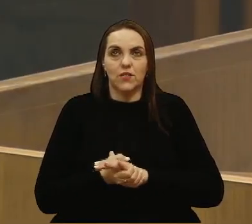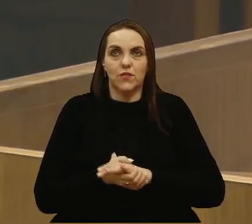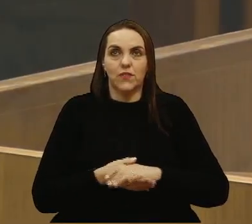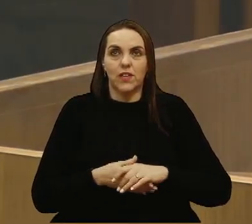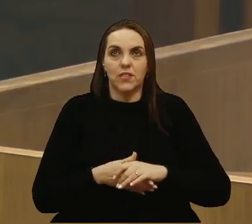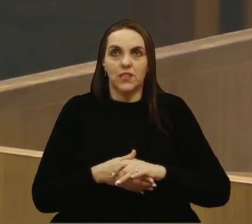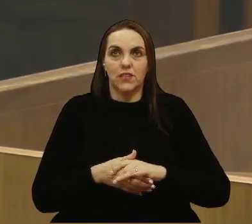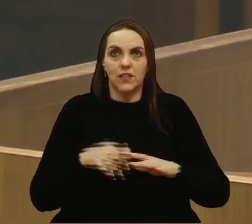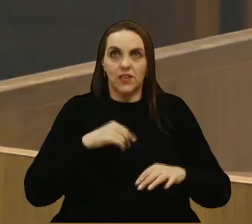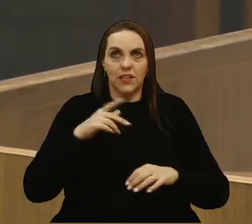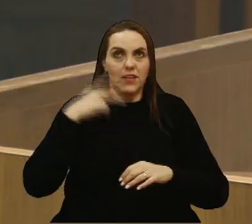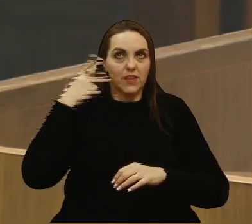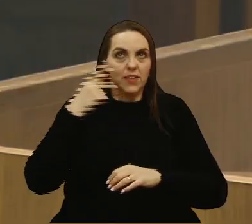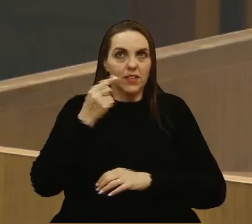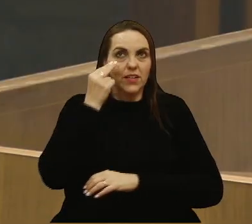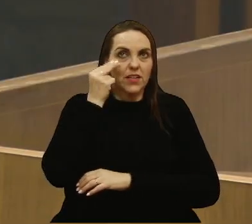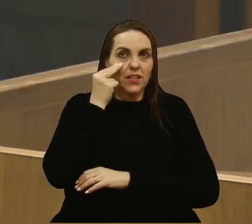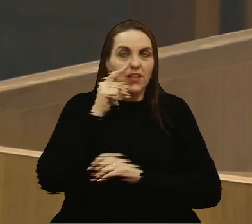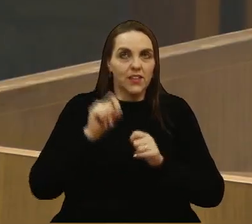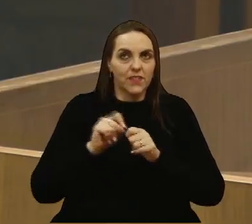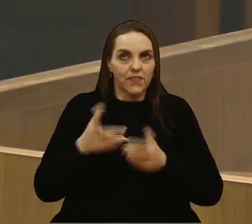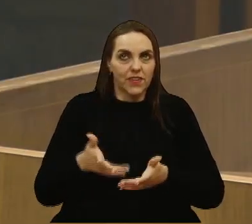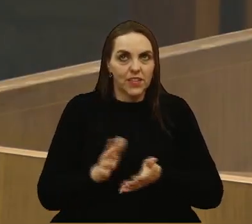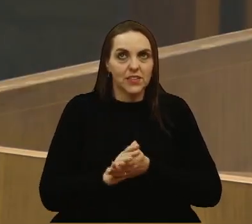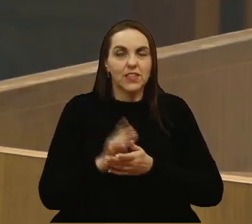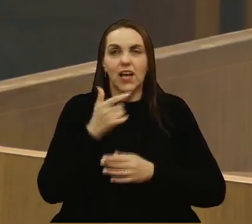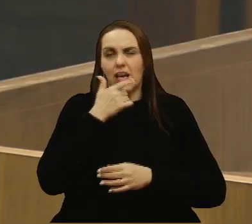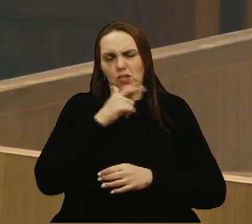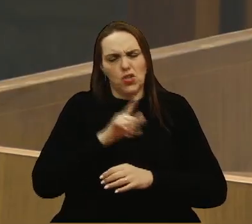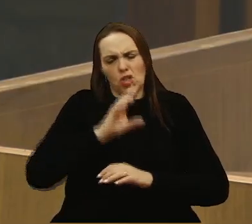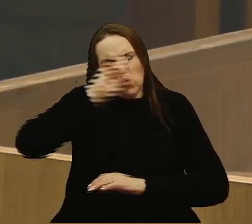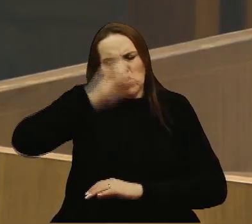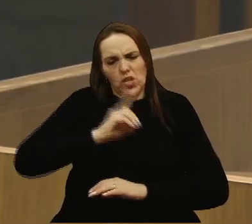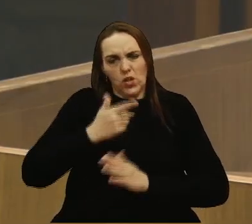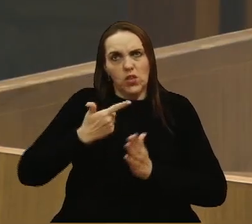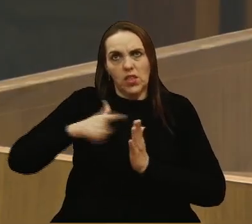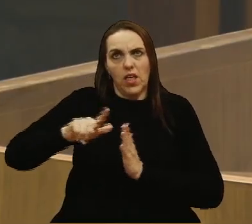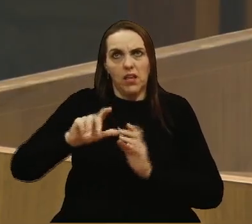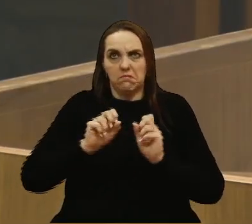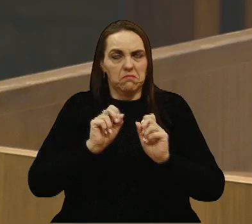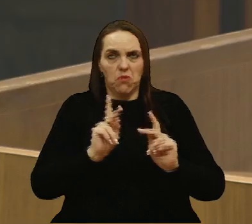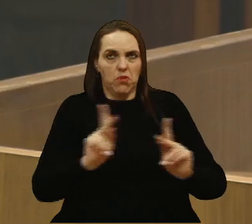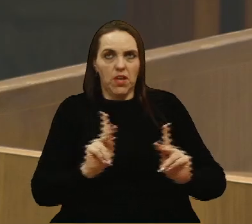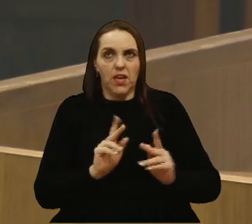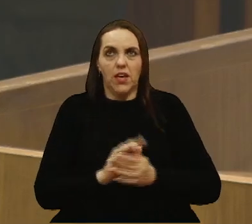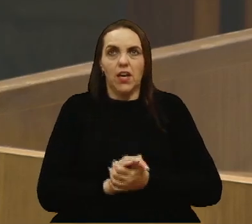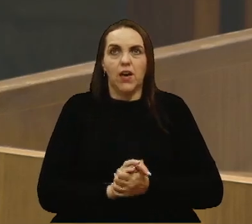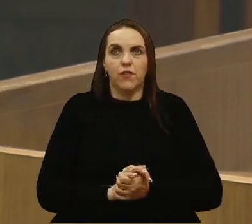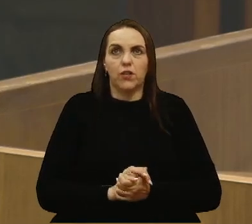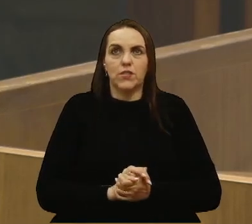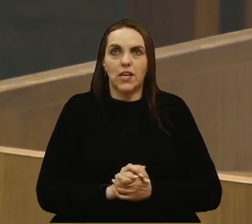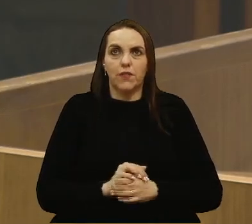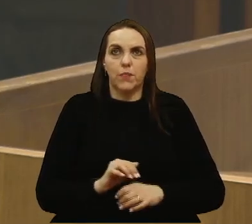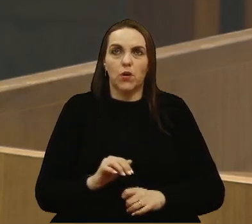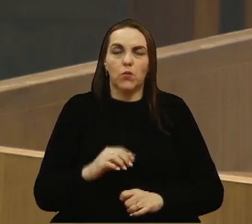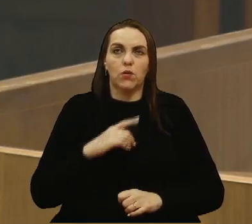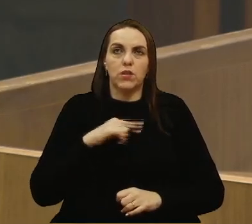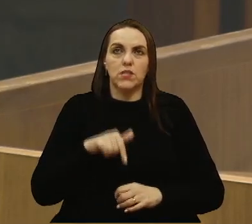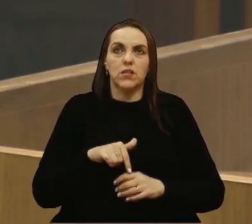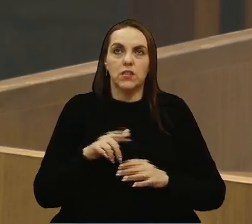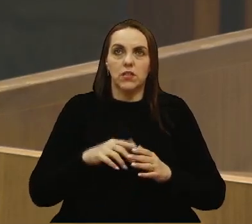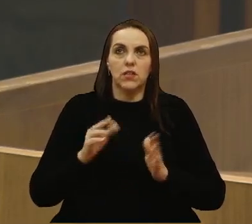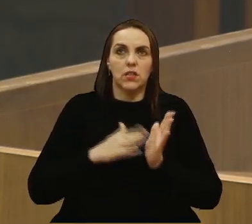Libardi fez, porque achou que estava... E está no direito dele, enfim. Mas a gente, por vezes, aqui elogia